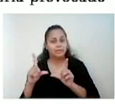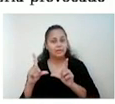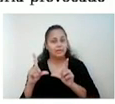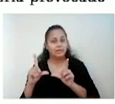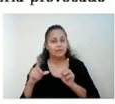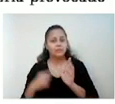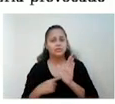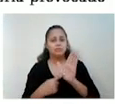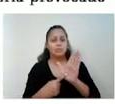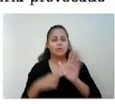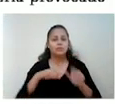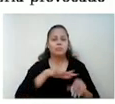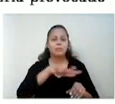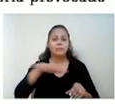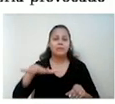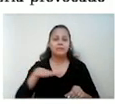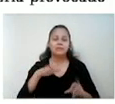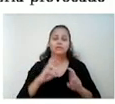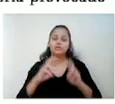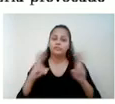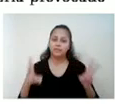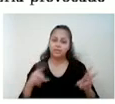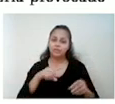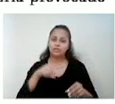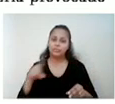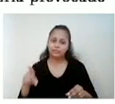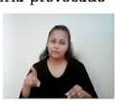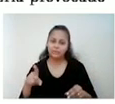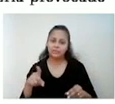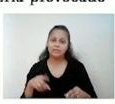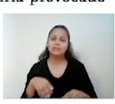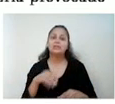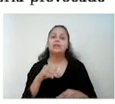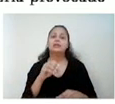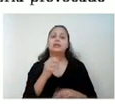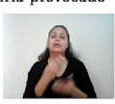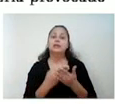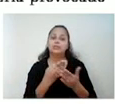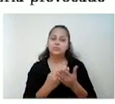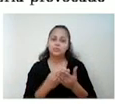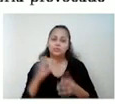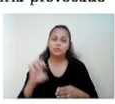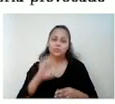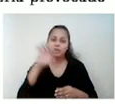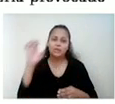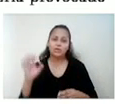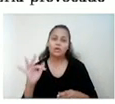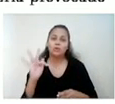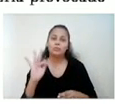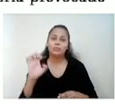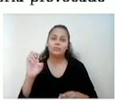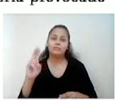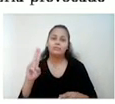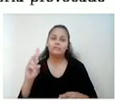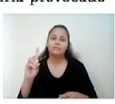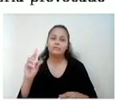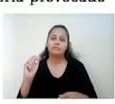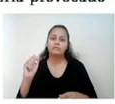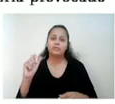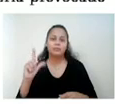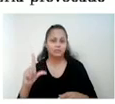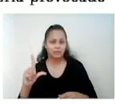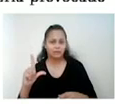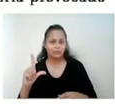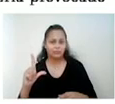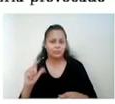imagens apresentam uma paisagem diferente das que você estudou sobre a Europa feudal. O que teria provocado essas mudanças? Quais são as